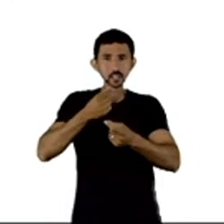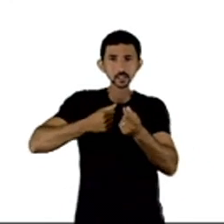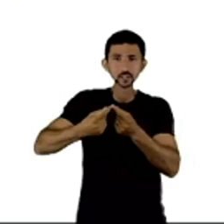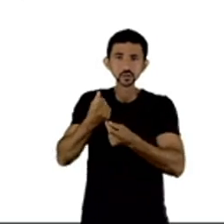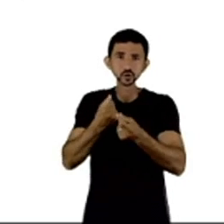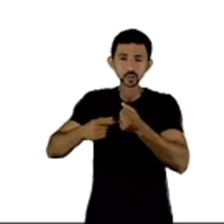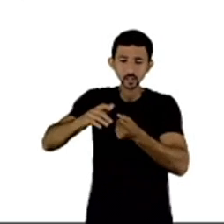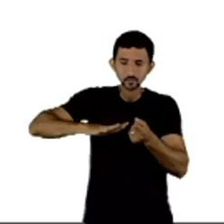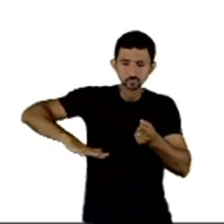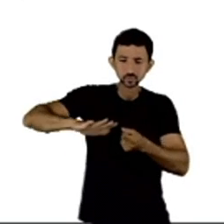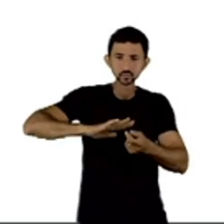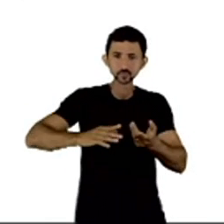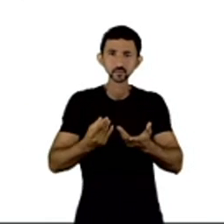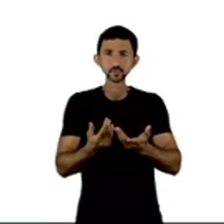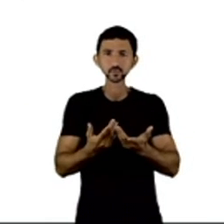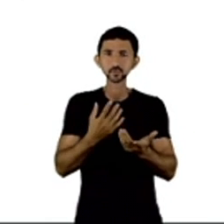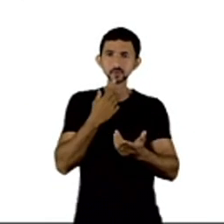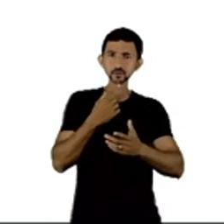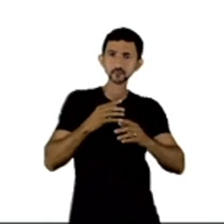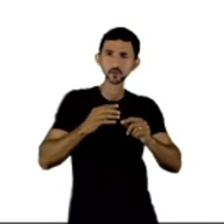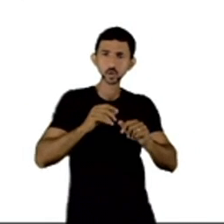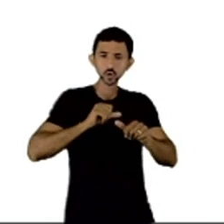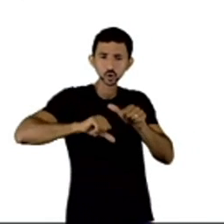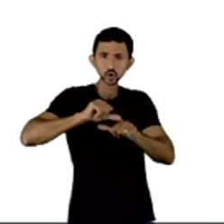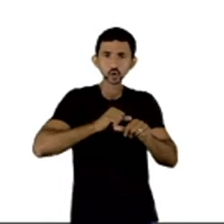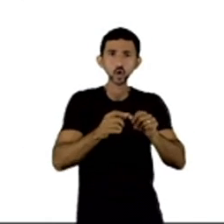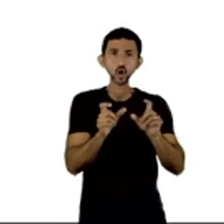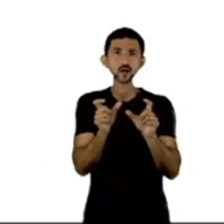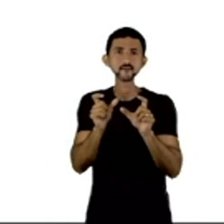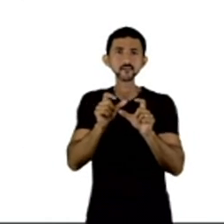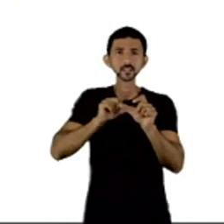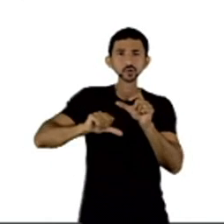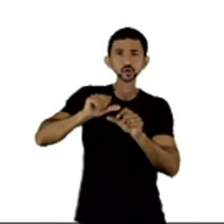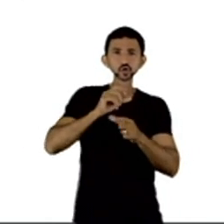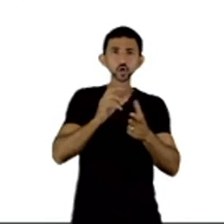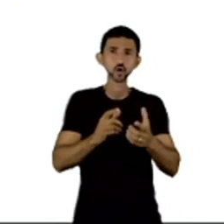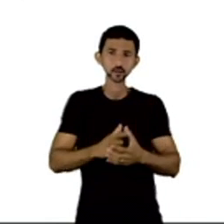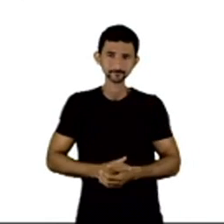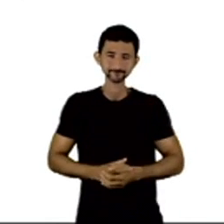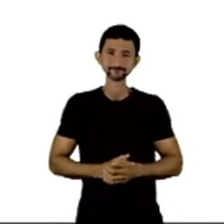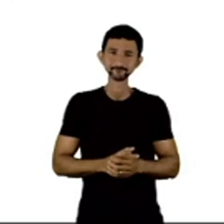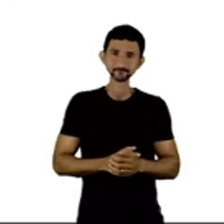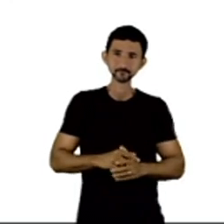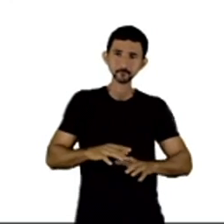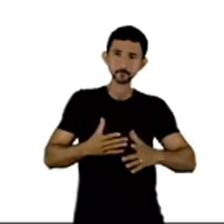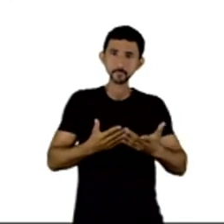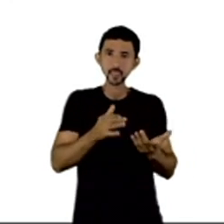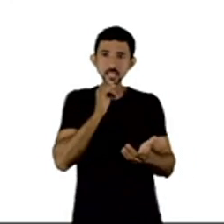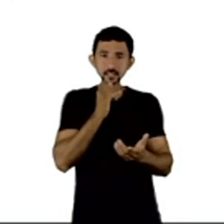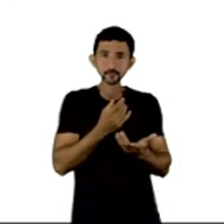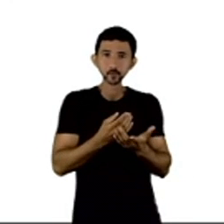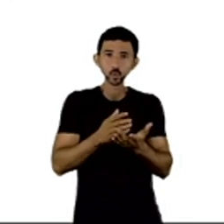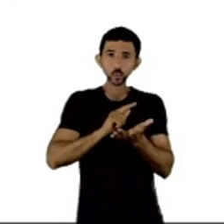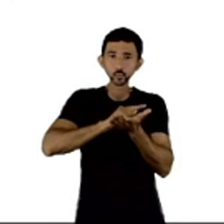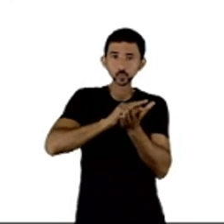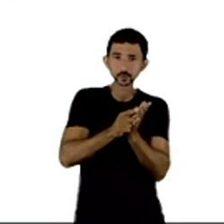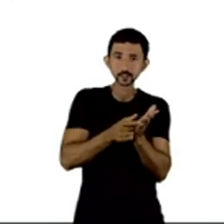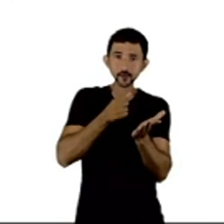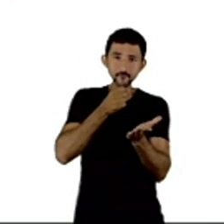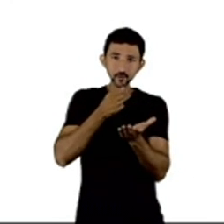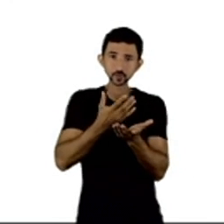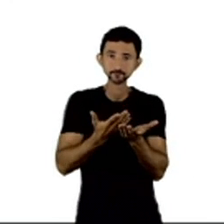um pouco, né, do nível formal da linguagem, muito presente, por exemplo, no gênero